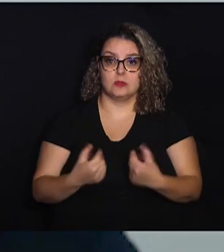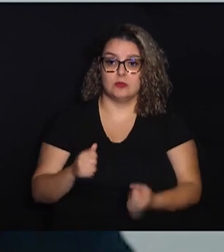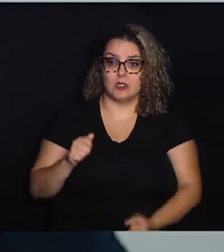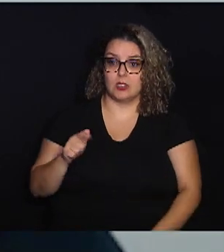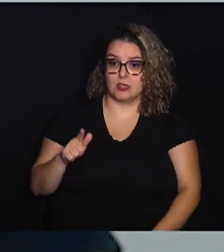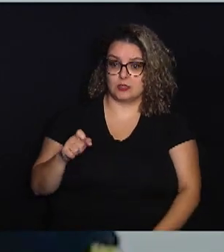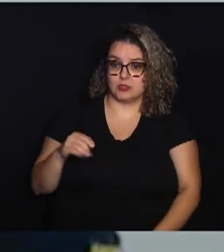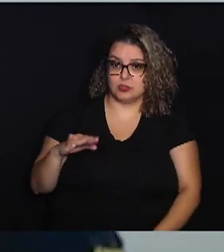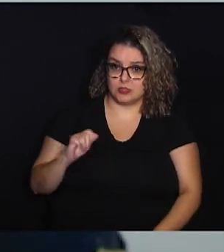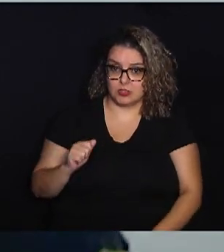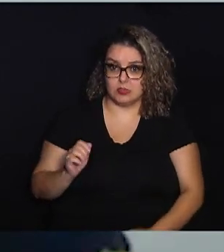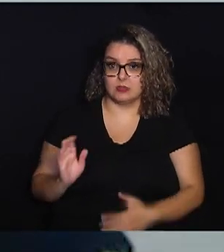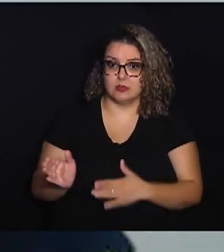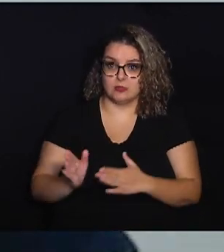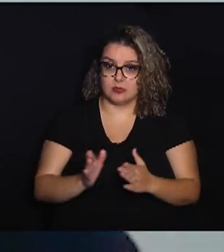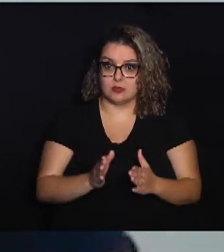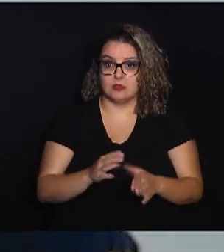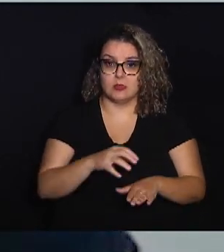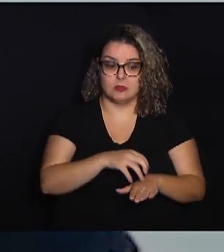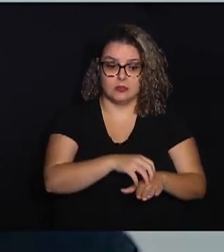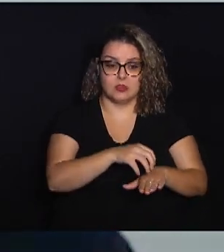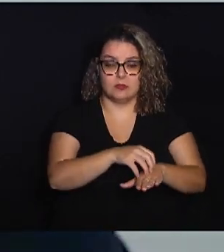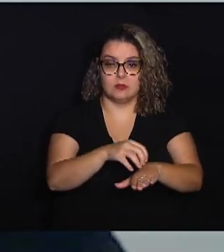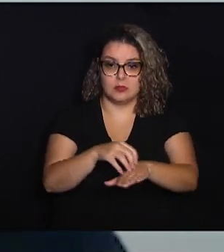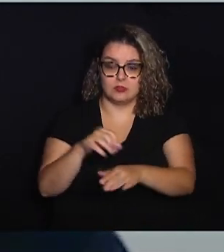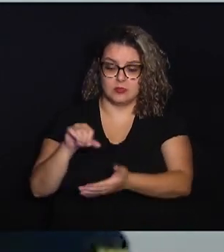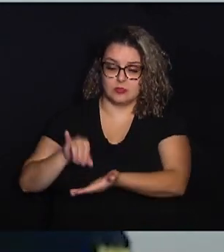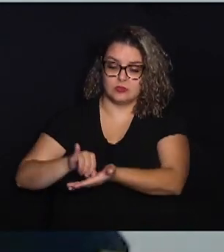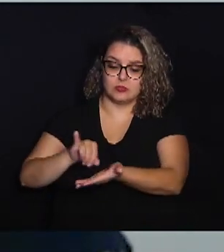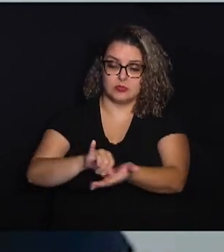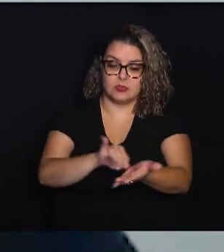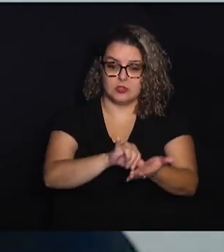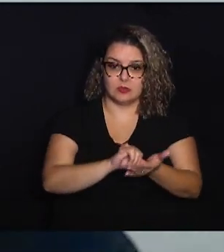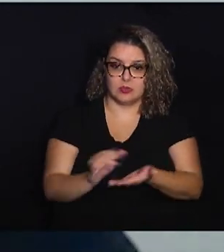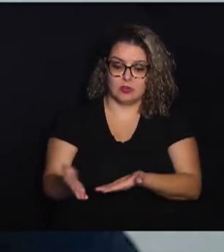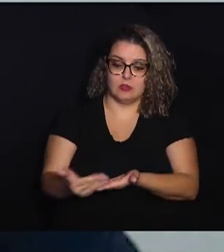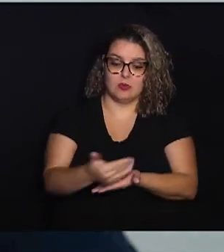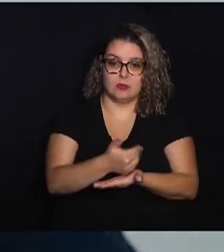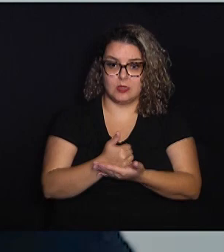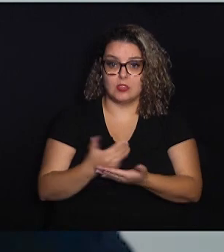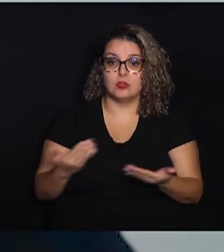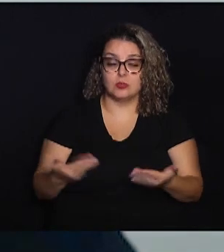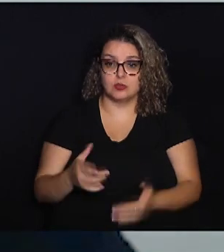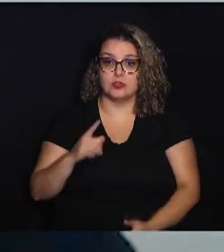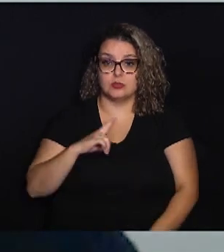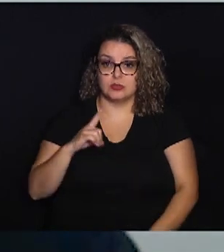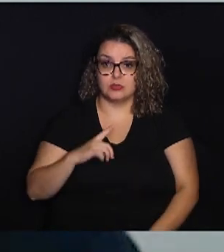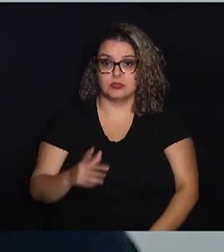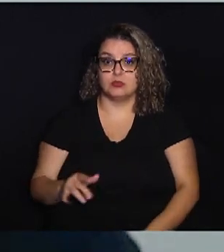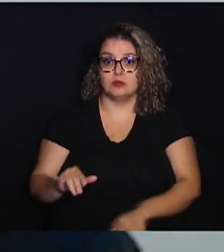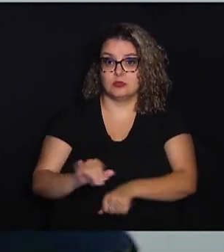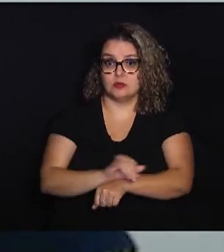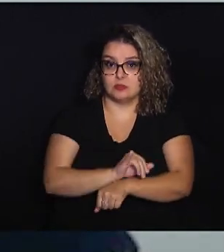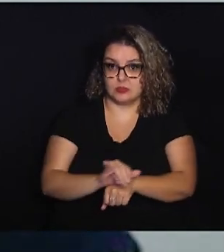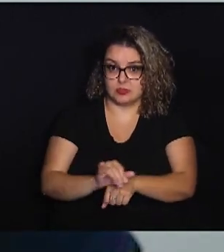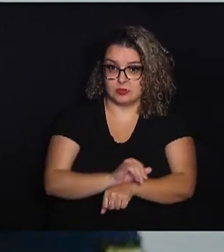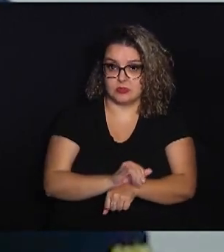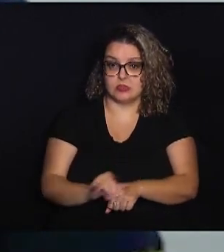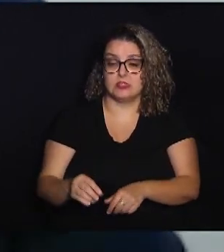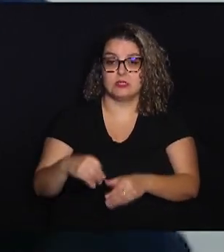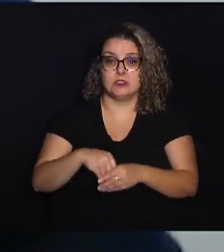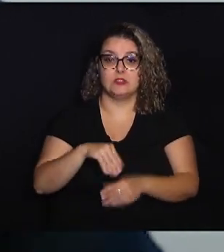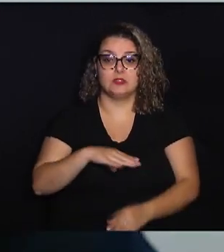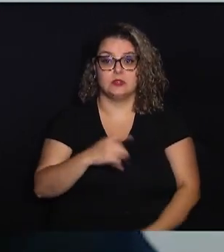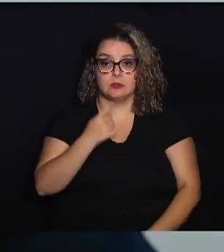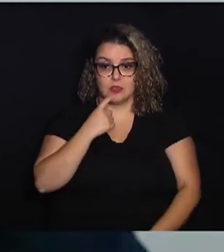gente caminha para esses centros estão estocando, né? E hoje, nós temos uma posição estratégica dentro de Campinas,